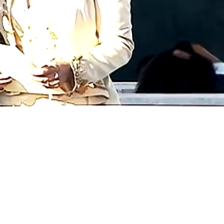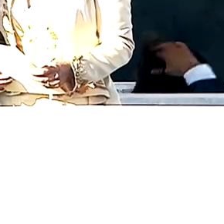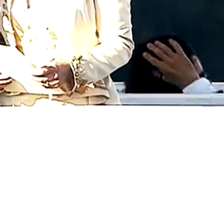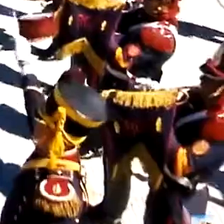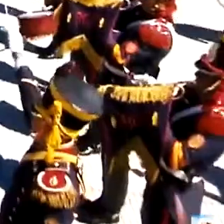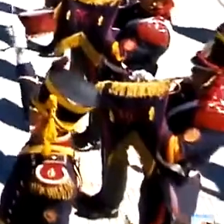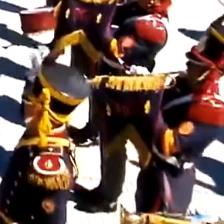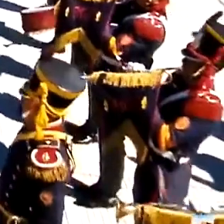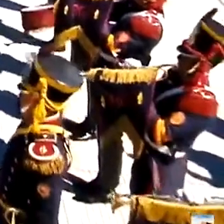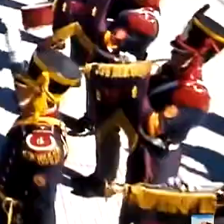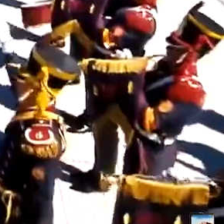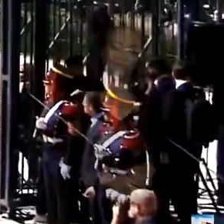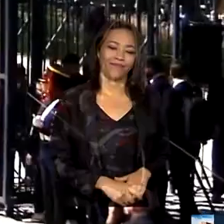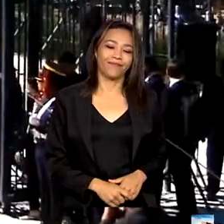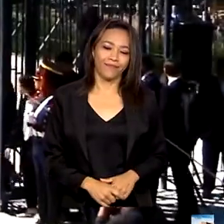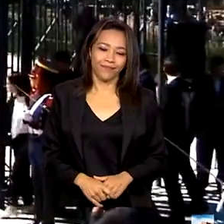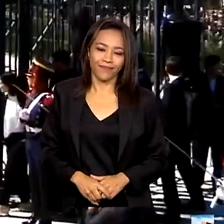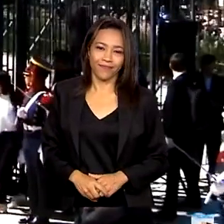a esperança